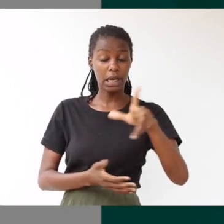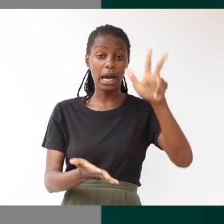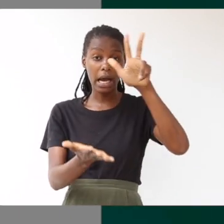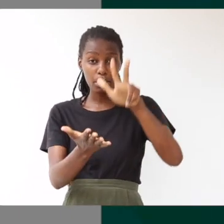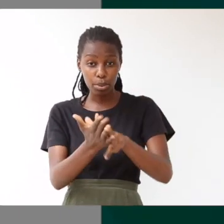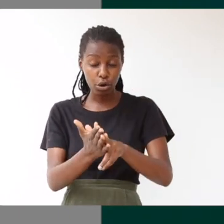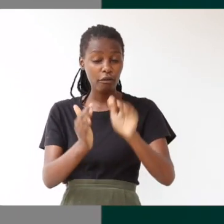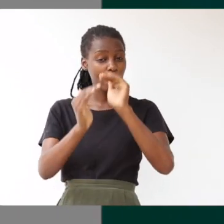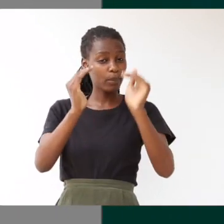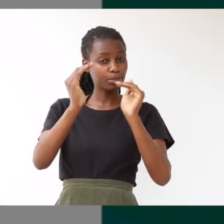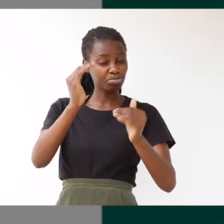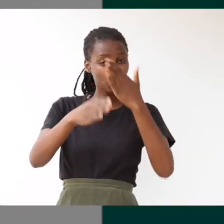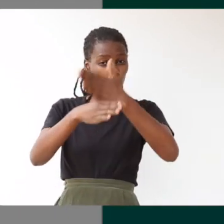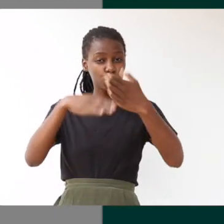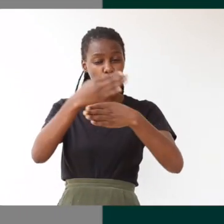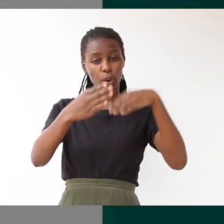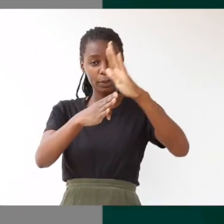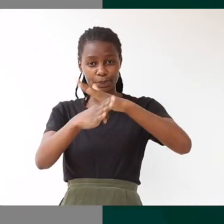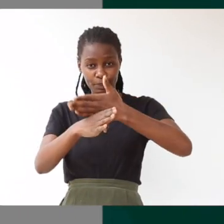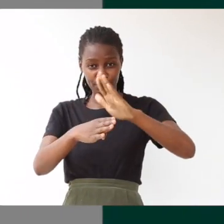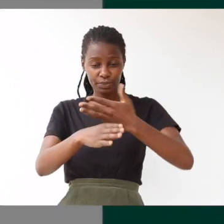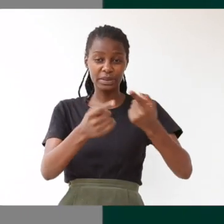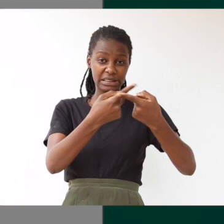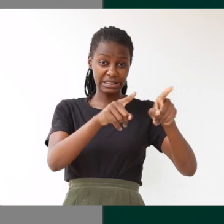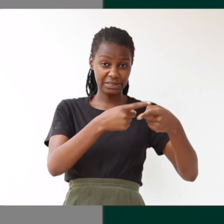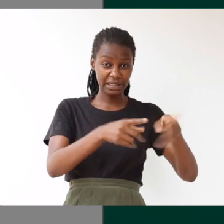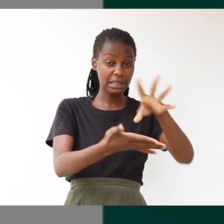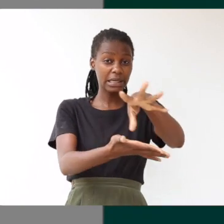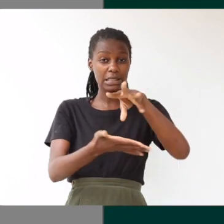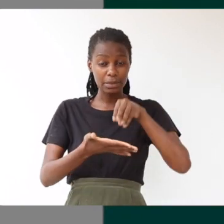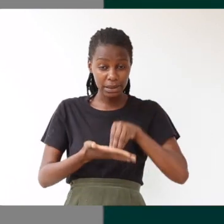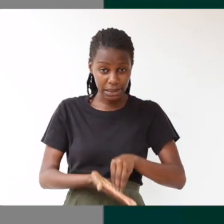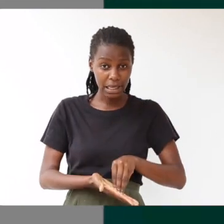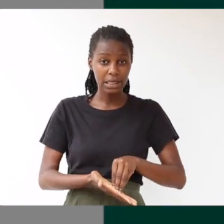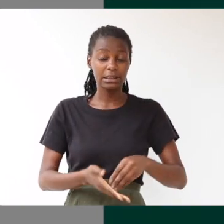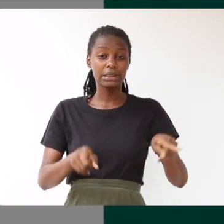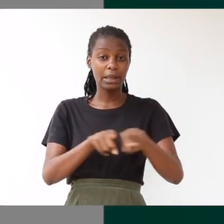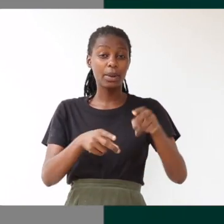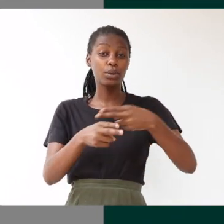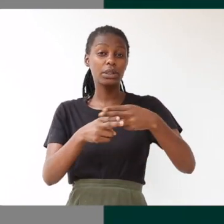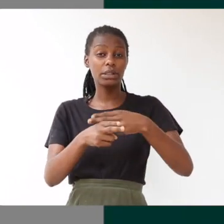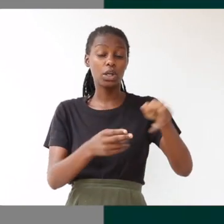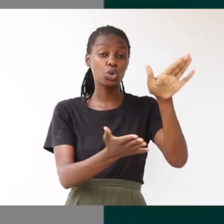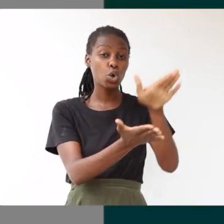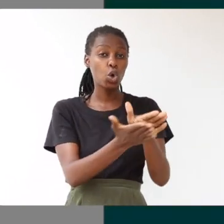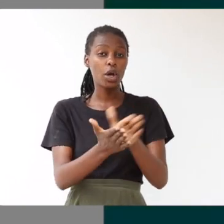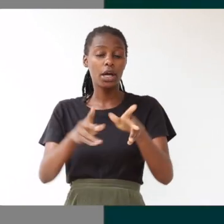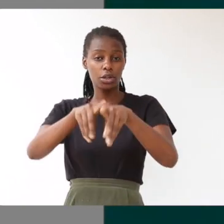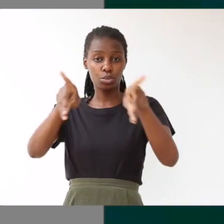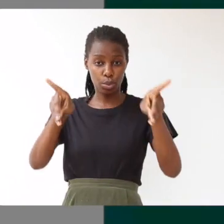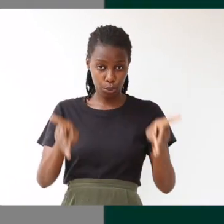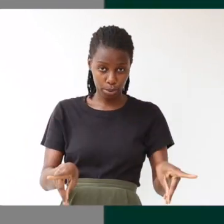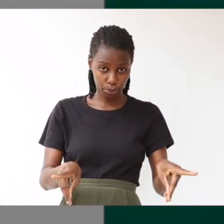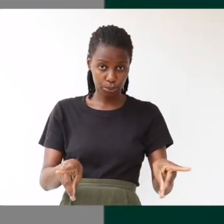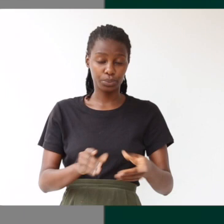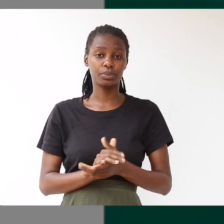de construção e manutenção dos dispositivos técnicos de acessibilidade, circulação e utilização dos sistemas de serviços e